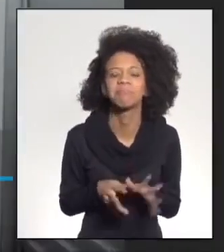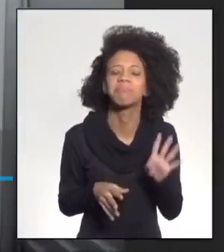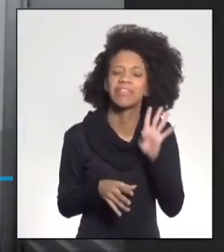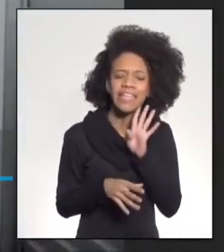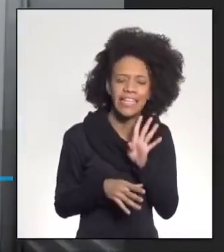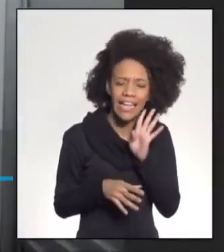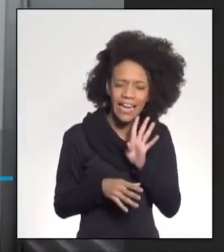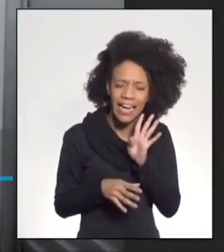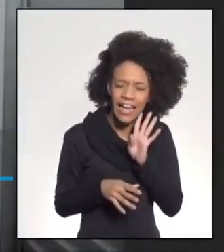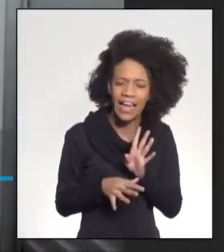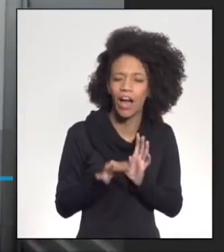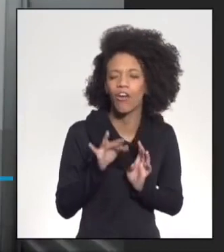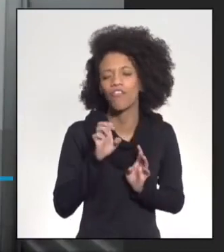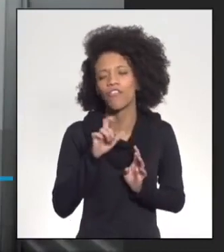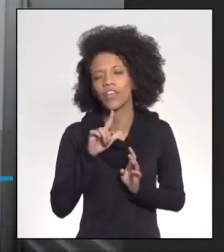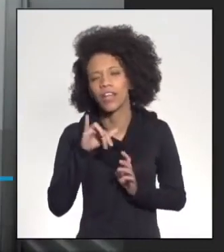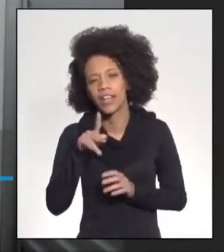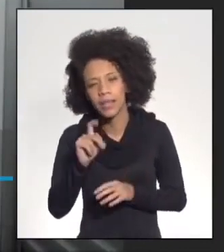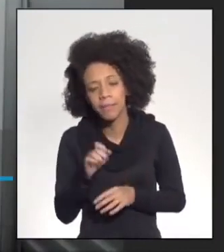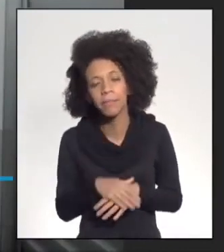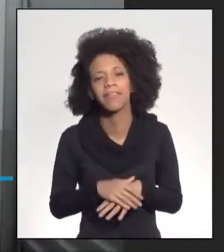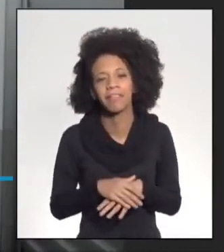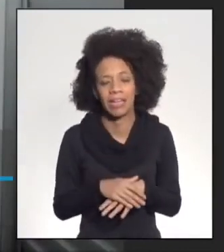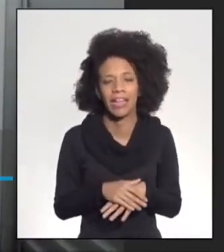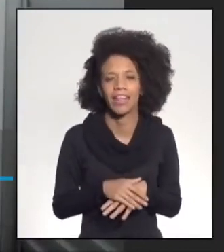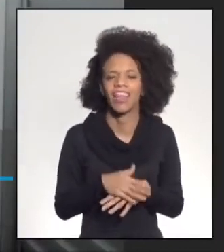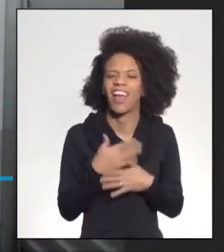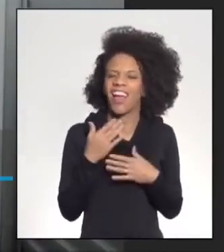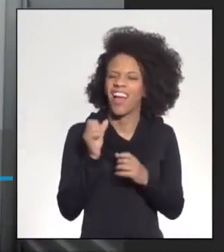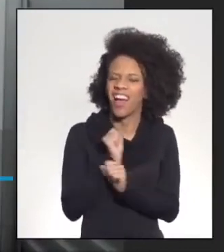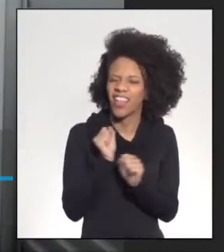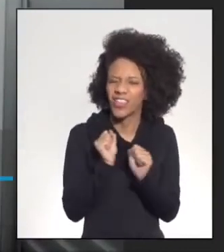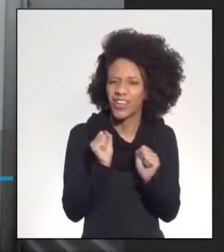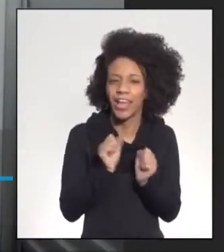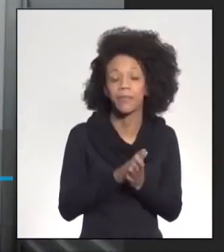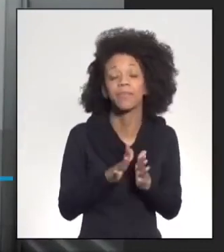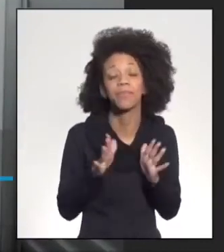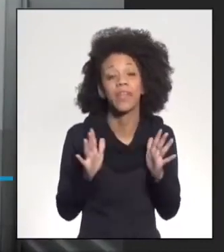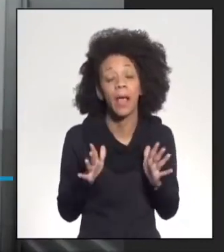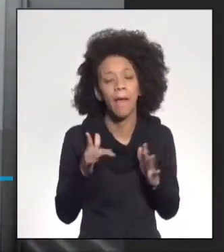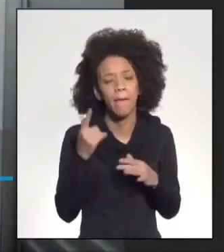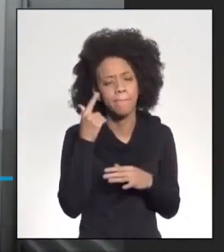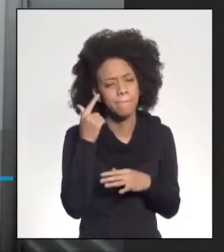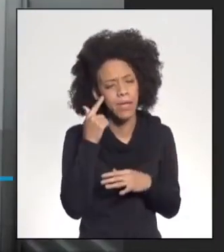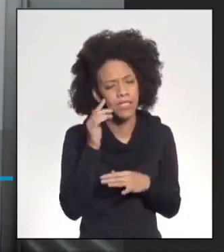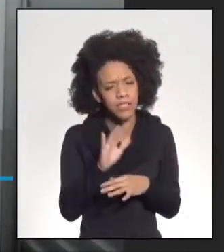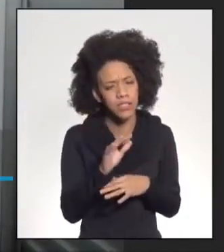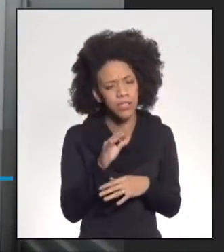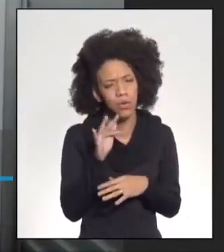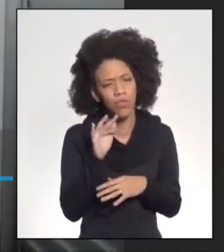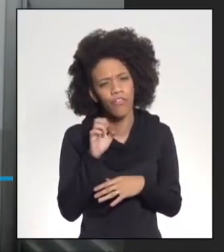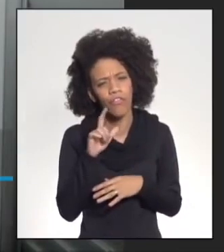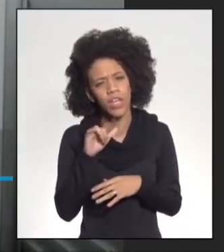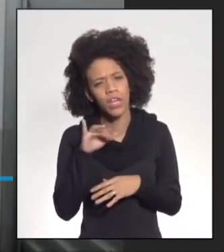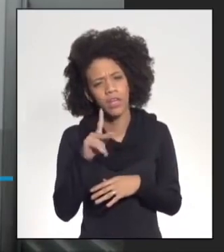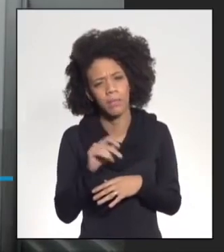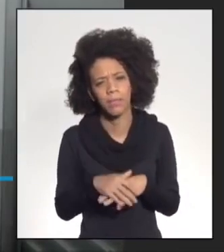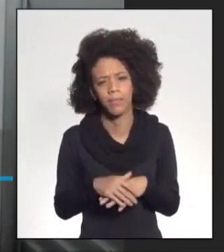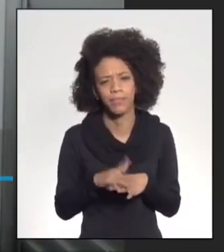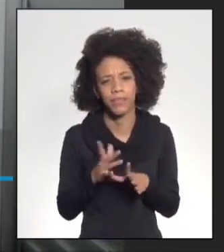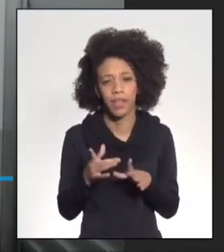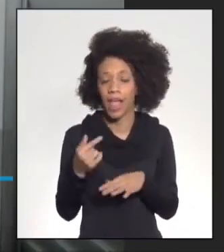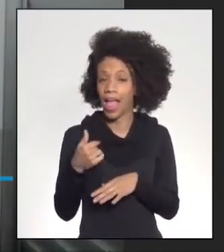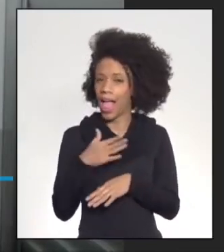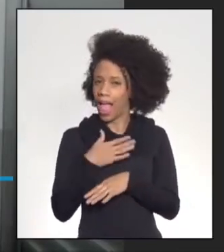Legal, hein, Felipe? Nossa, muito bacana, adorei. Pessoal, assim, pensando no Felipe, pensando na professora Fernanda, a professora Fernanda